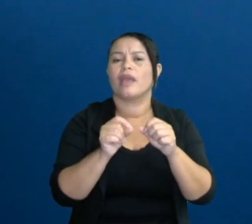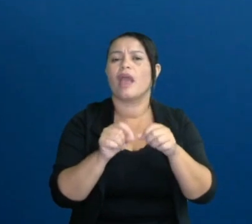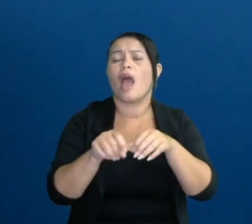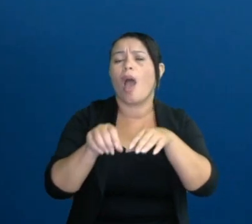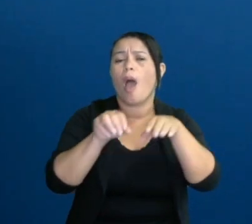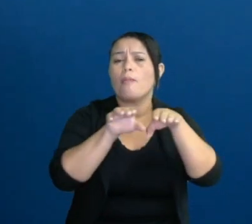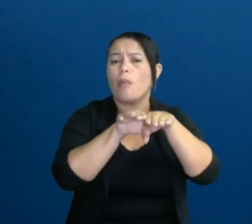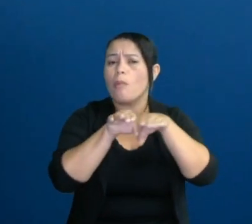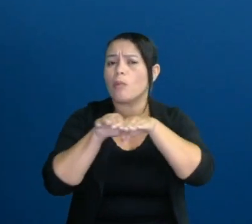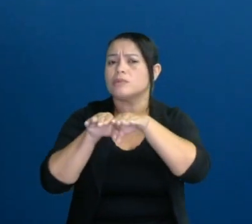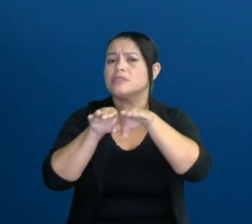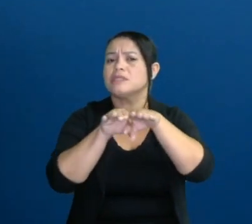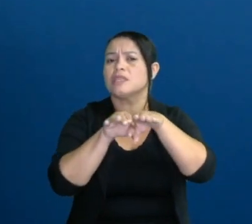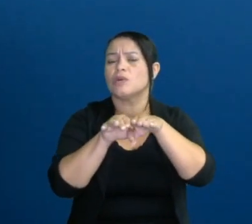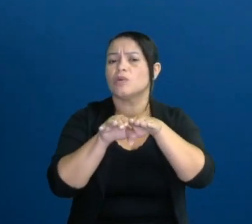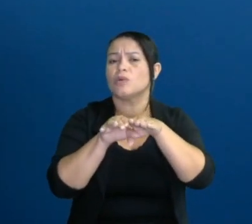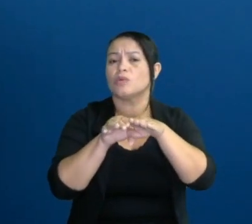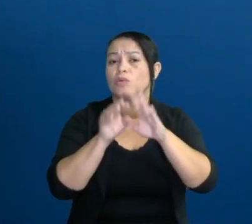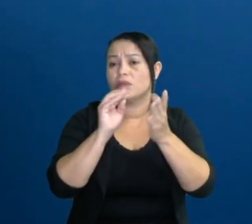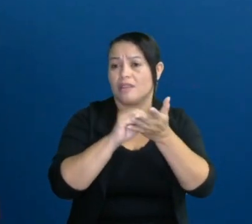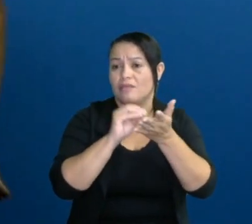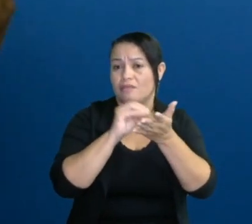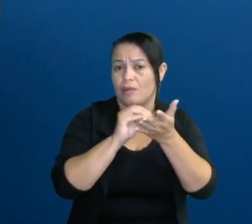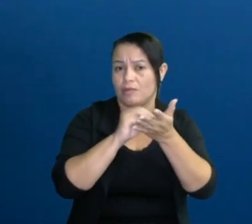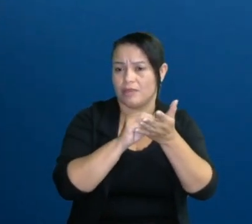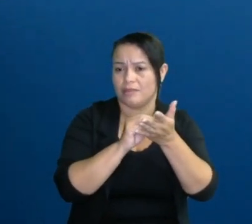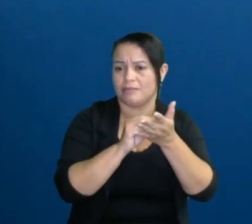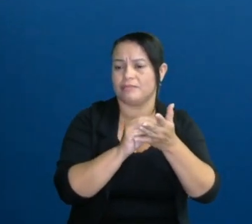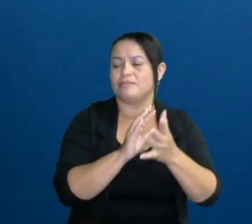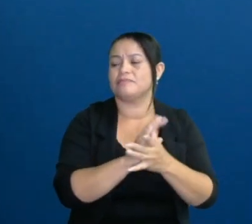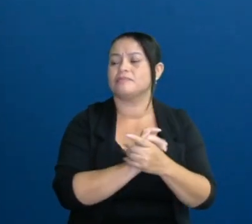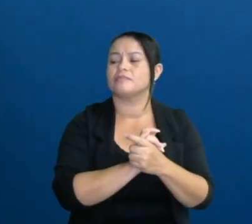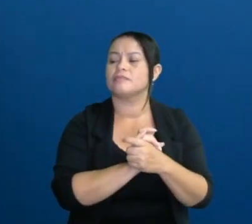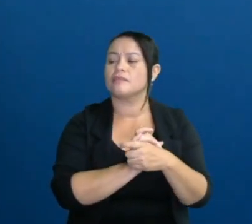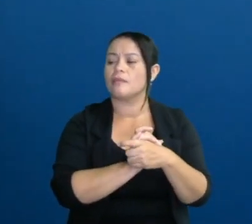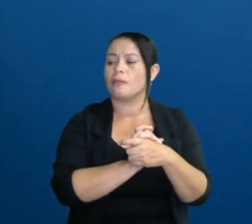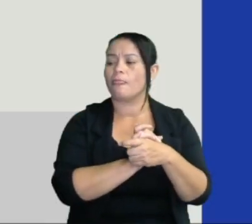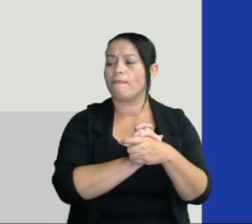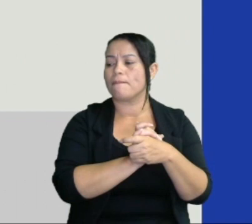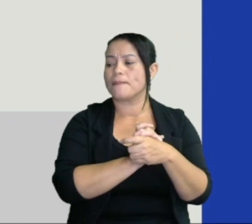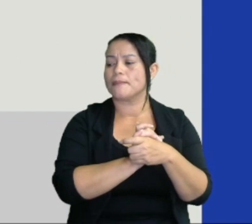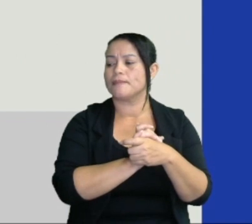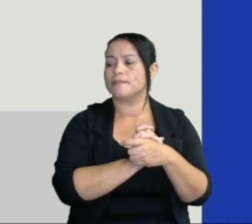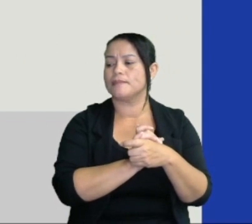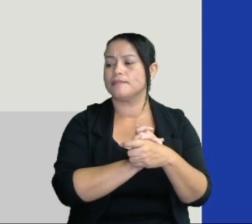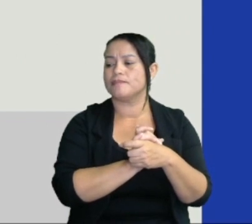proporção do restante da receita, certo?